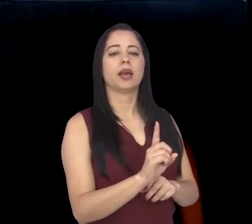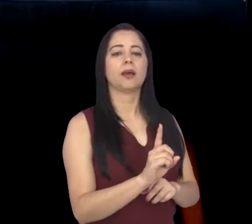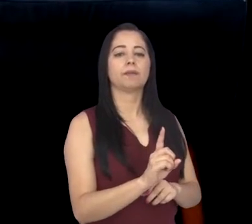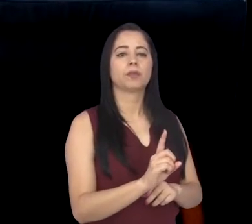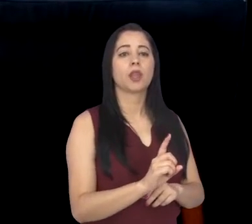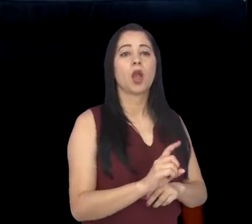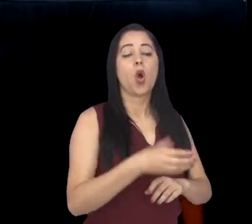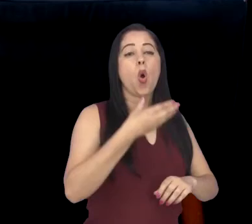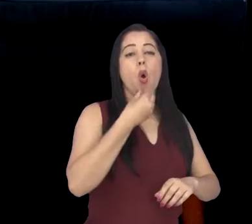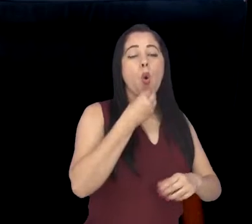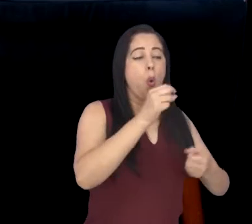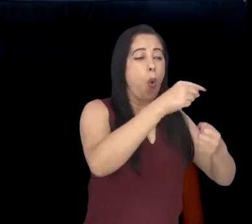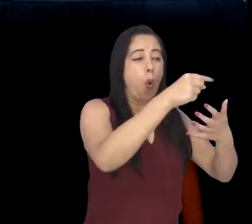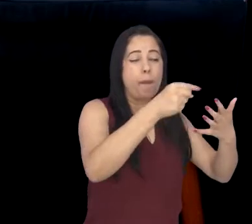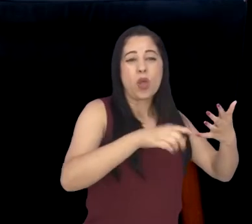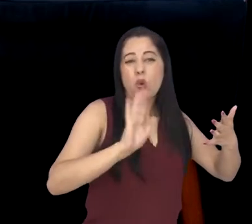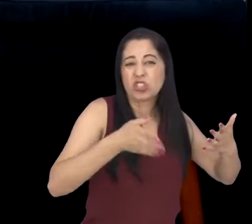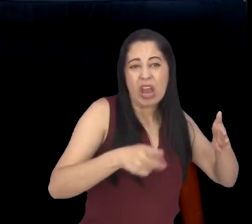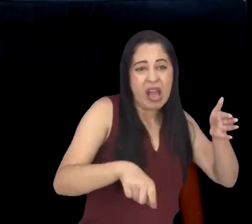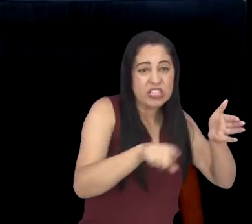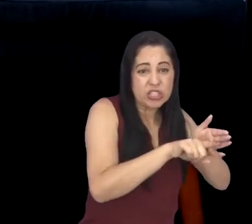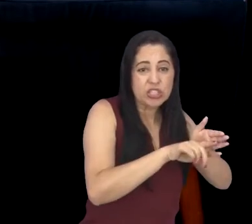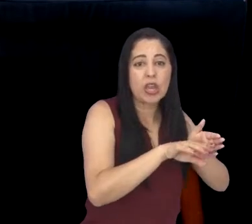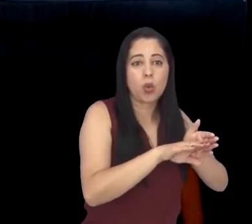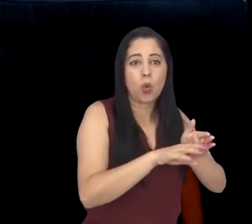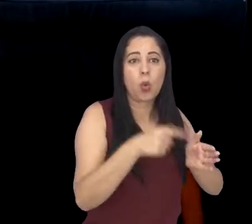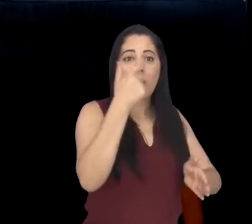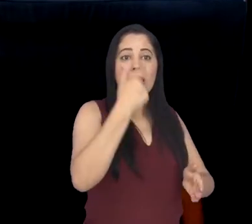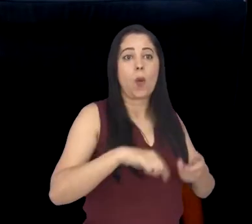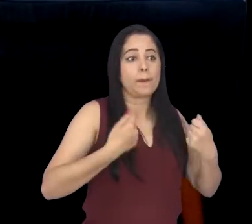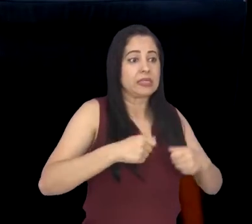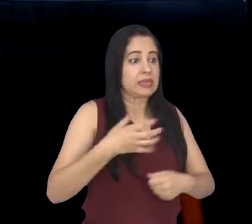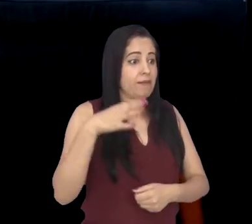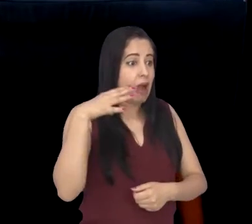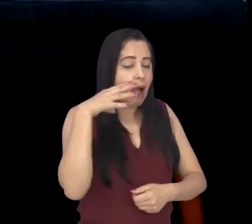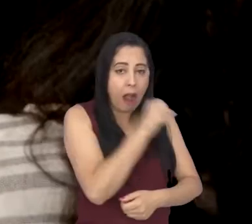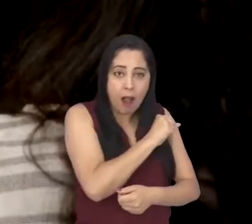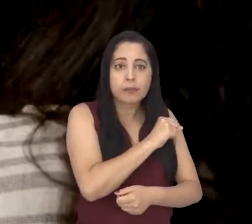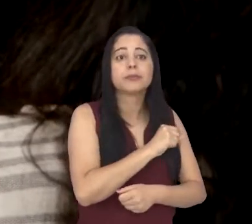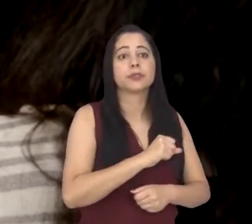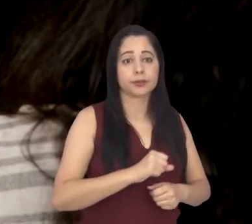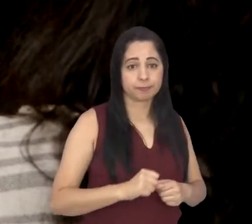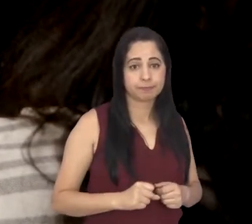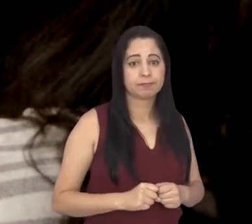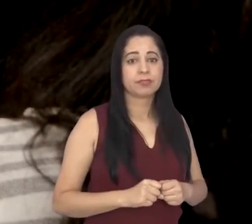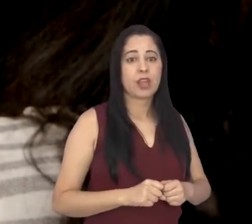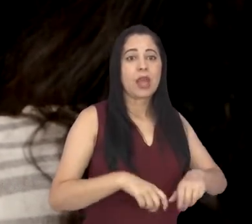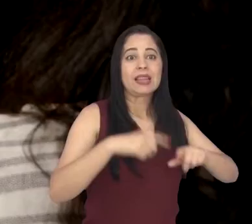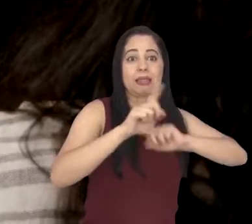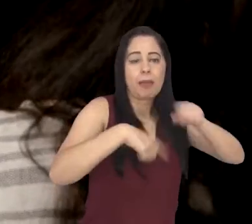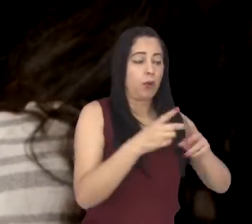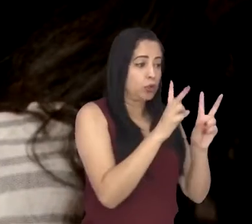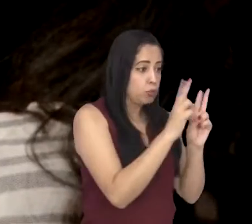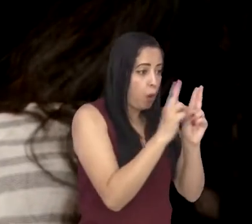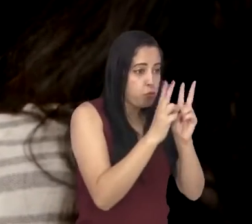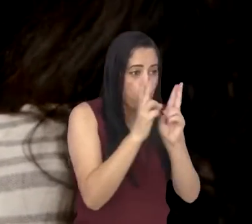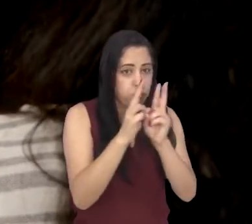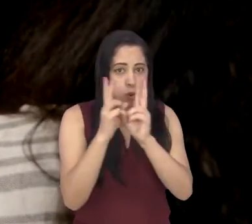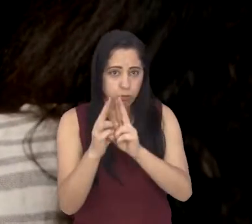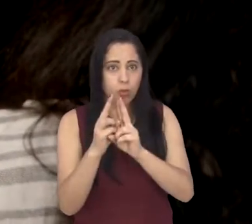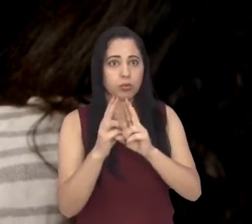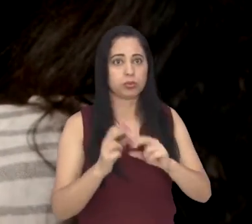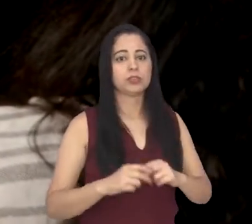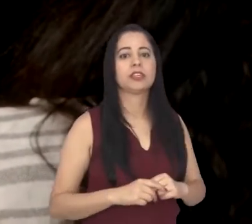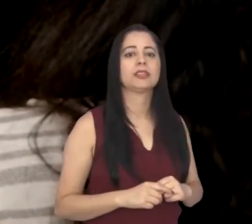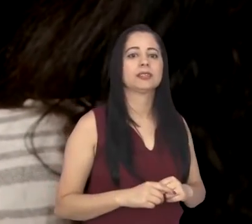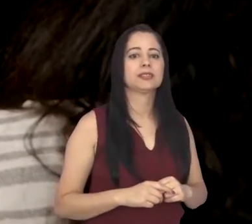tinha chegado, já tinha ido para casa, e eu tinha poucos minutos para fazer isso, para trazer, para dar tempo de editar e gerar. Na verdade, não era nem